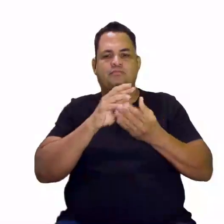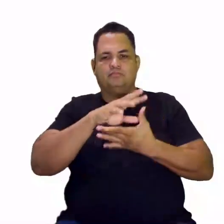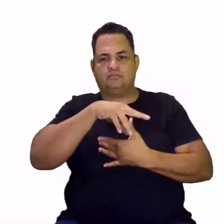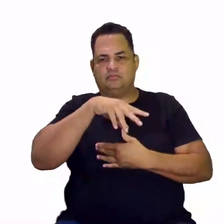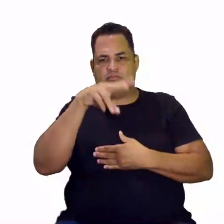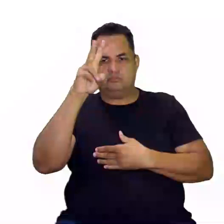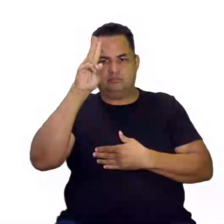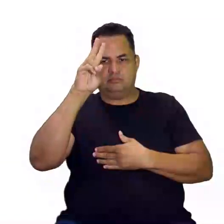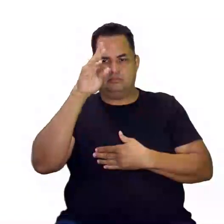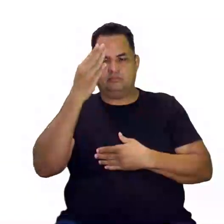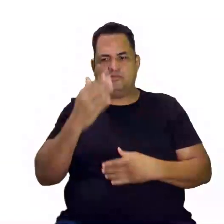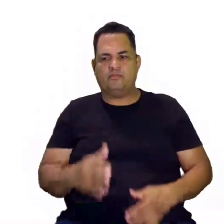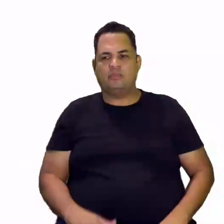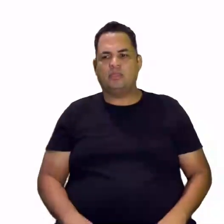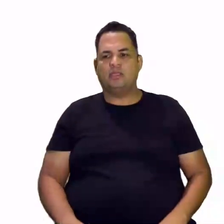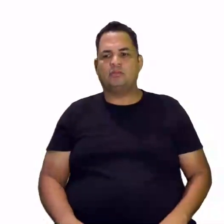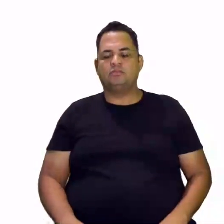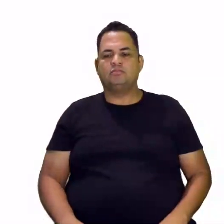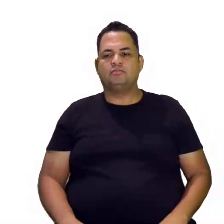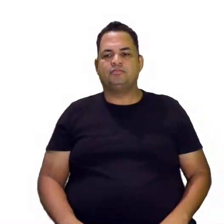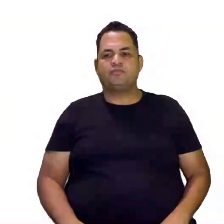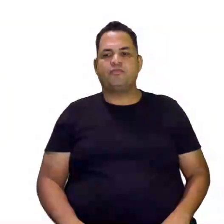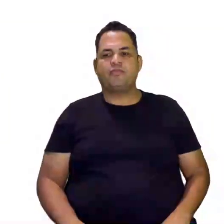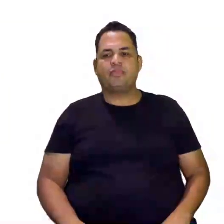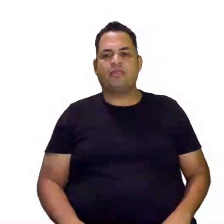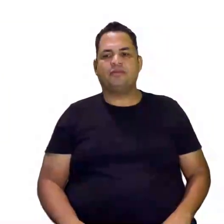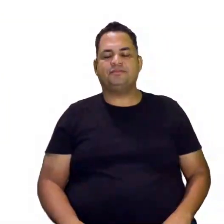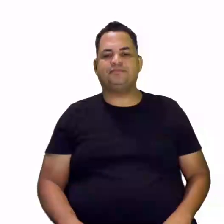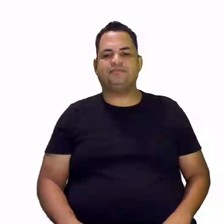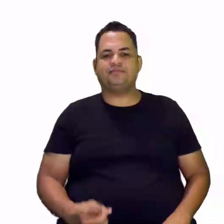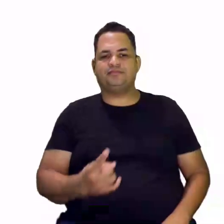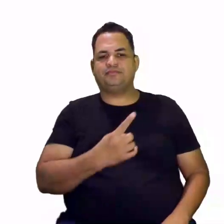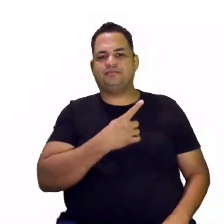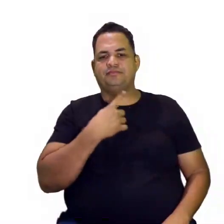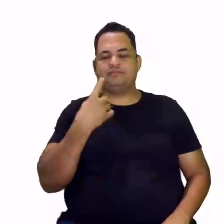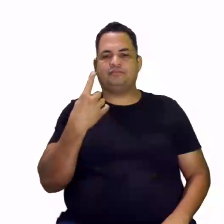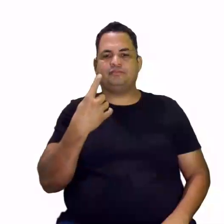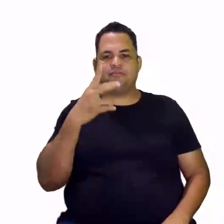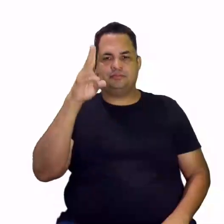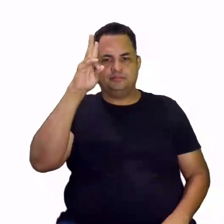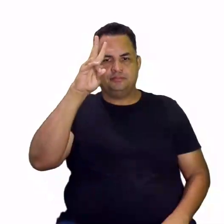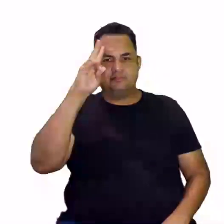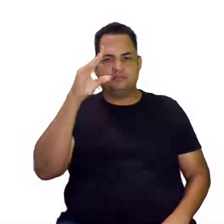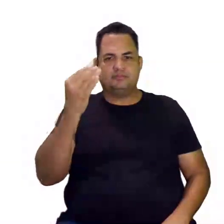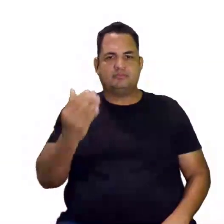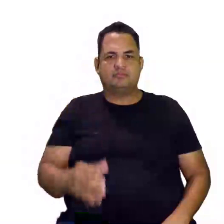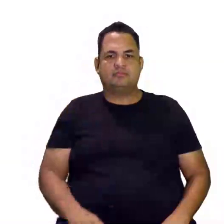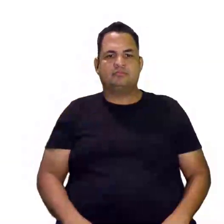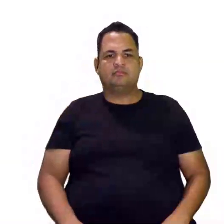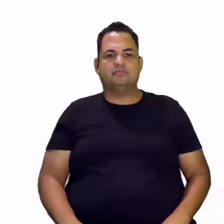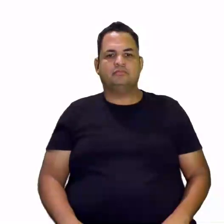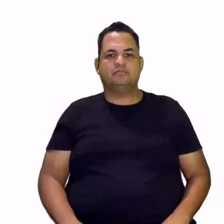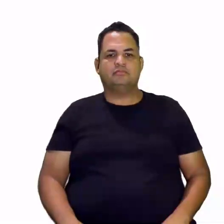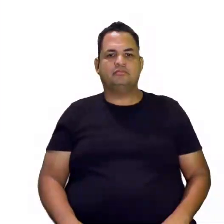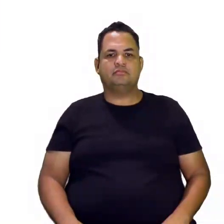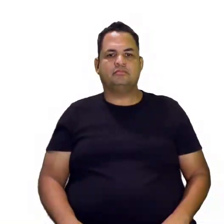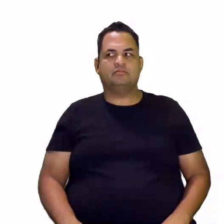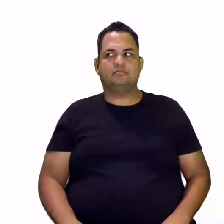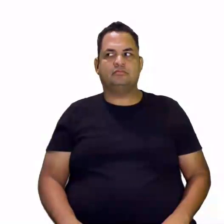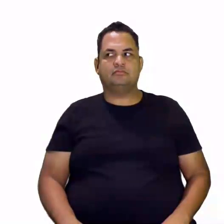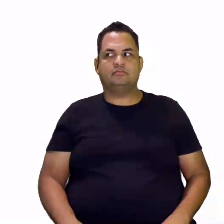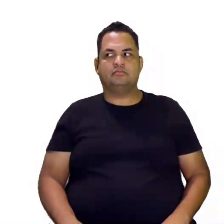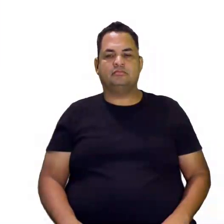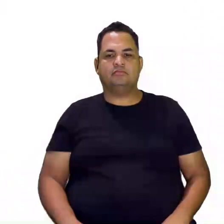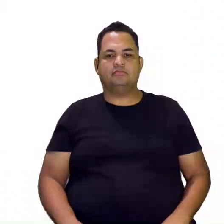aí, pode me colocar aqui. E aí a gente vai lembrar o seguinte. Oi, tchum,